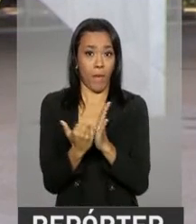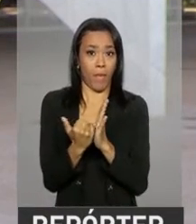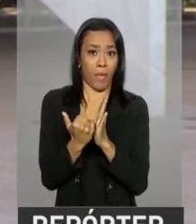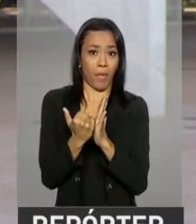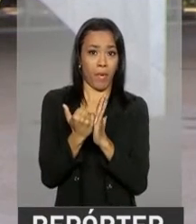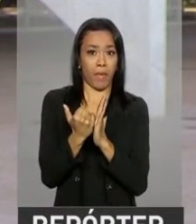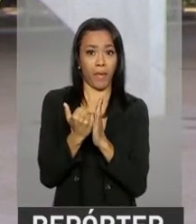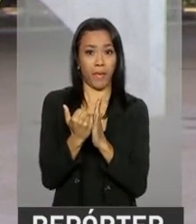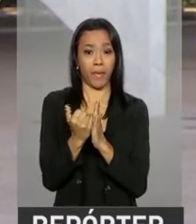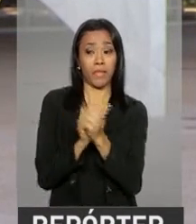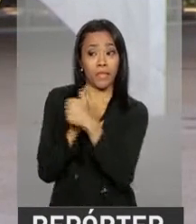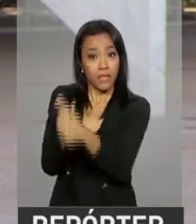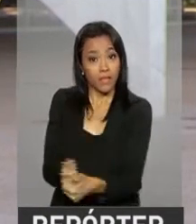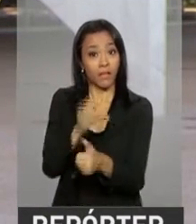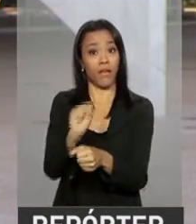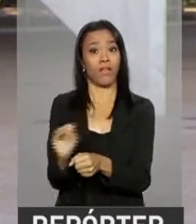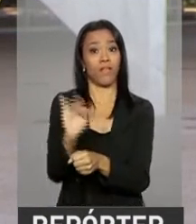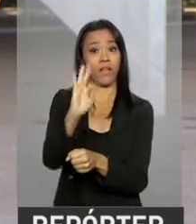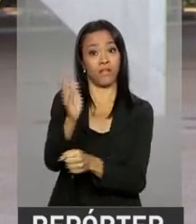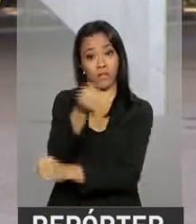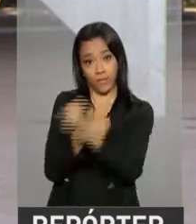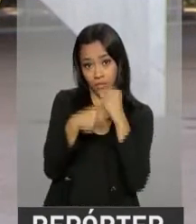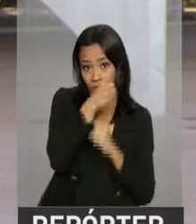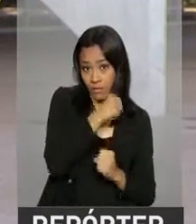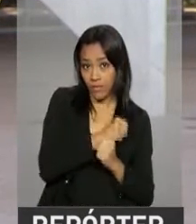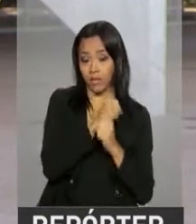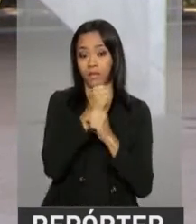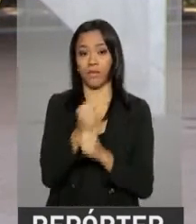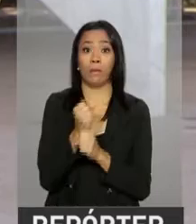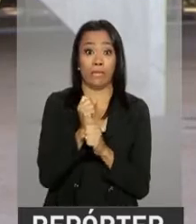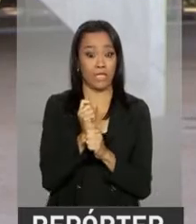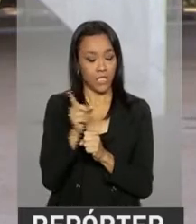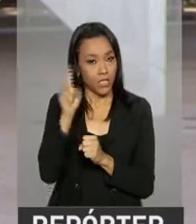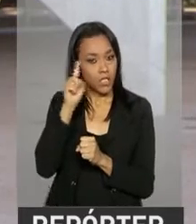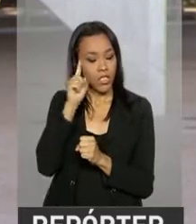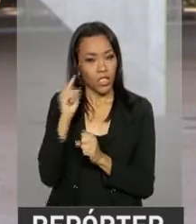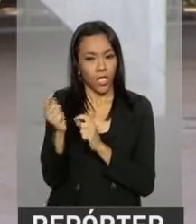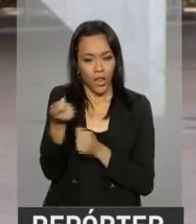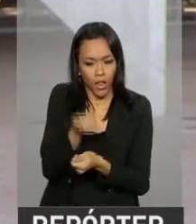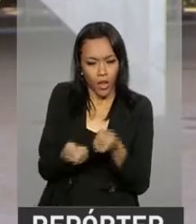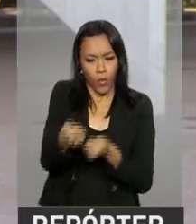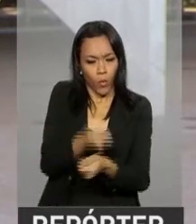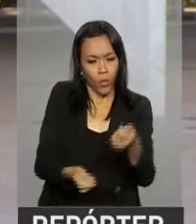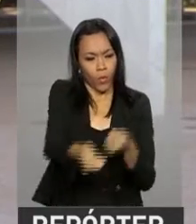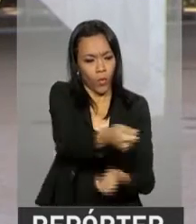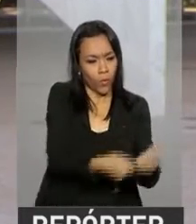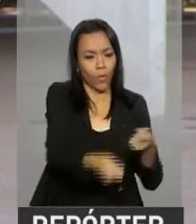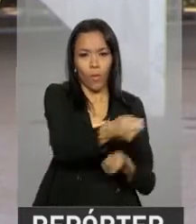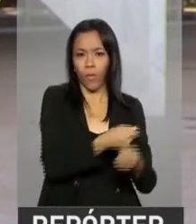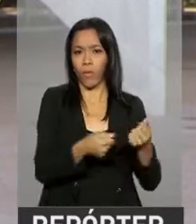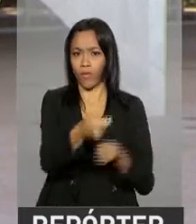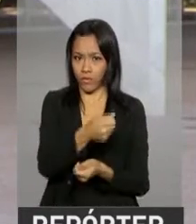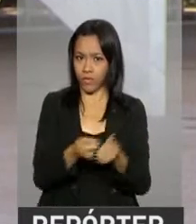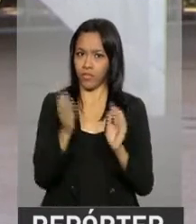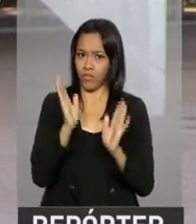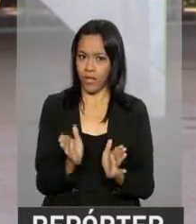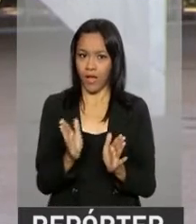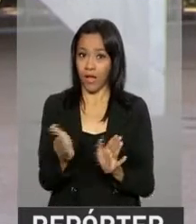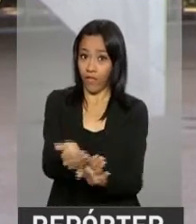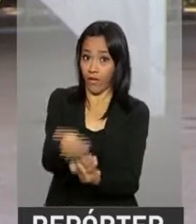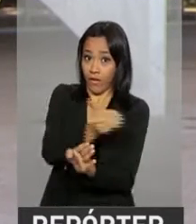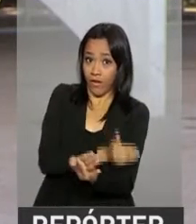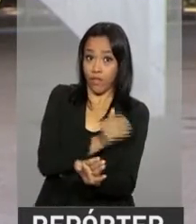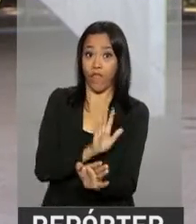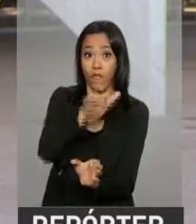equivalente à inflação do ano anterior. Após dias de negociações e que foram intensificadas aí no dia de votação, que